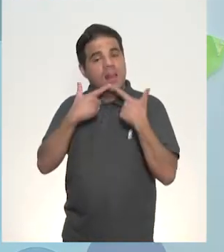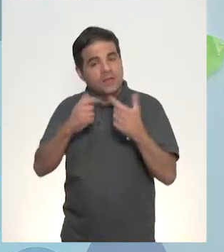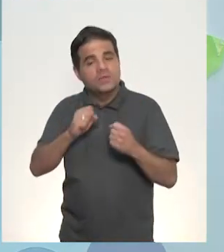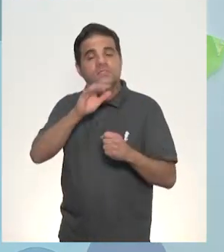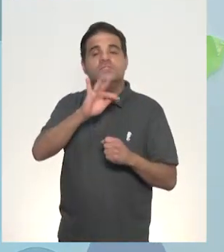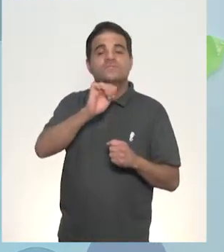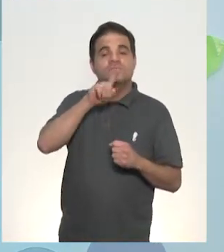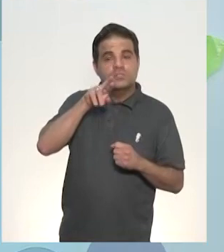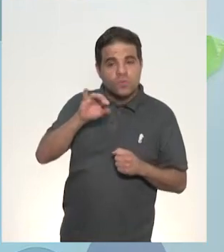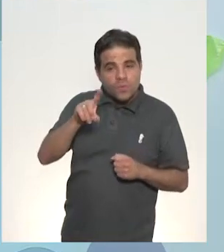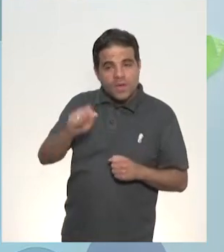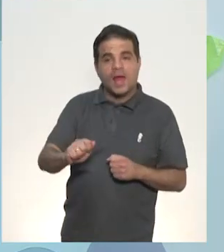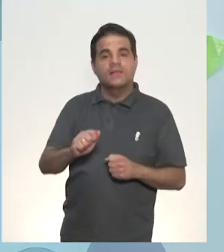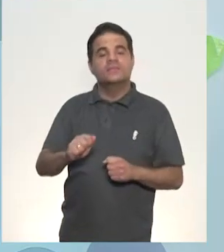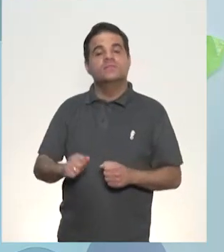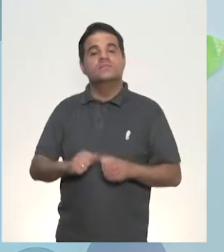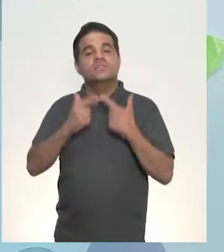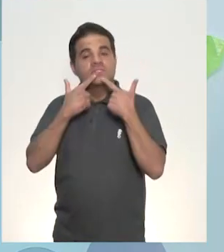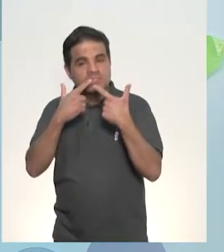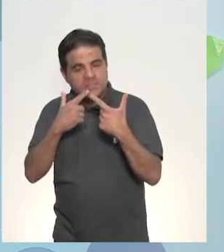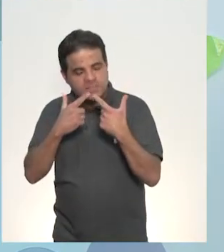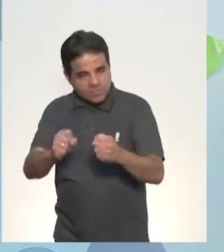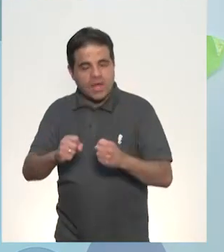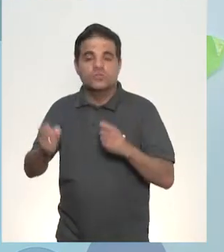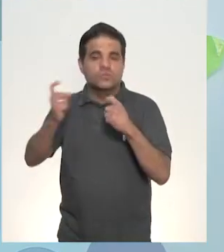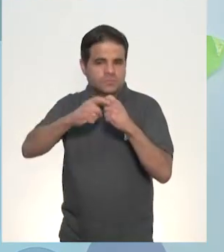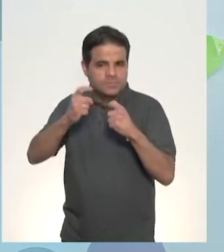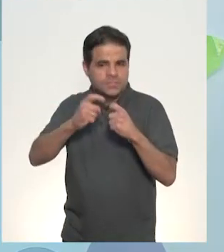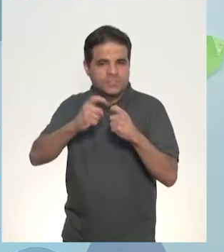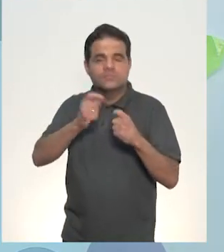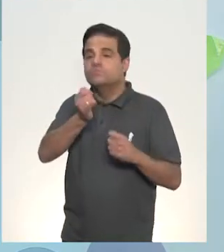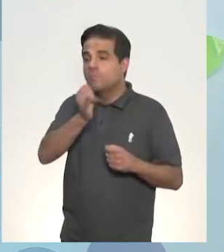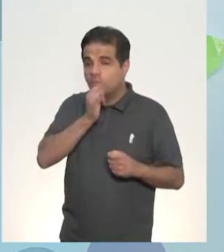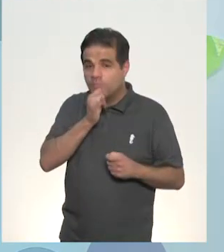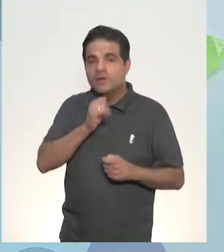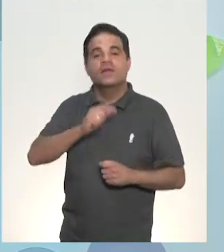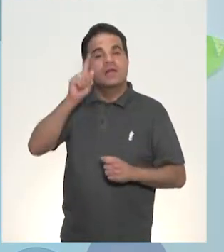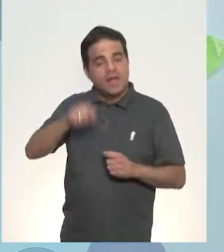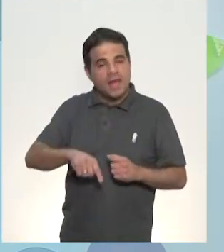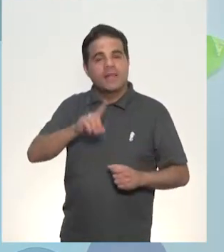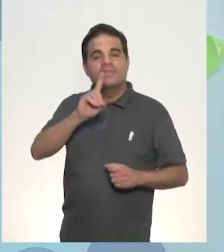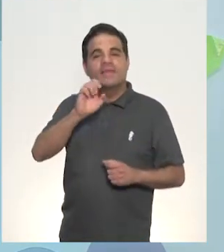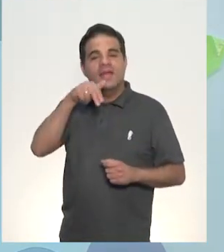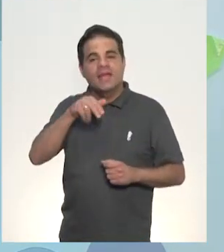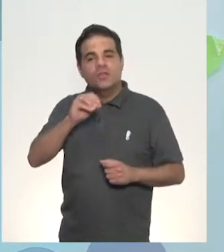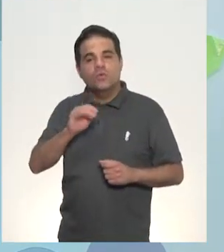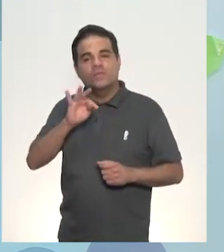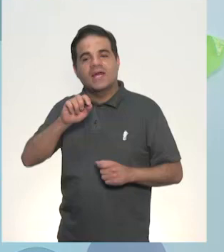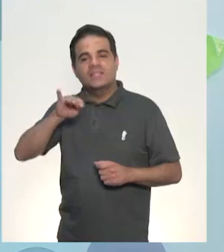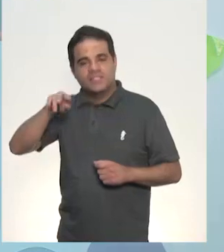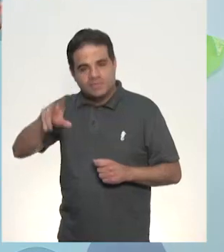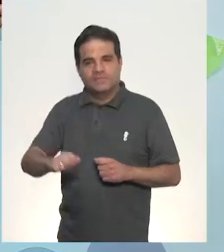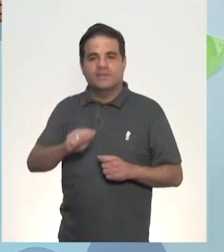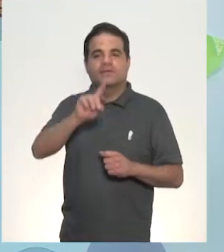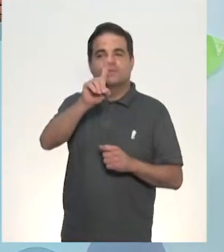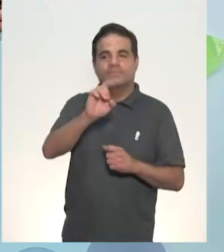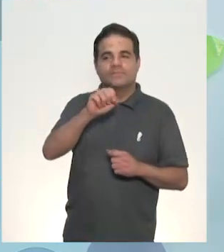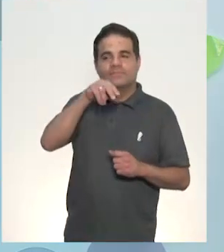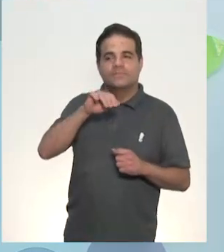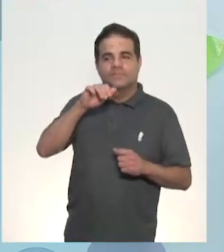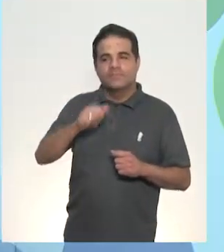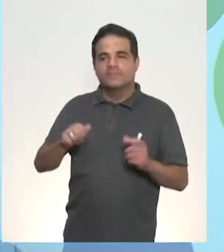A linguagem do médico, por exemplo, é uma linguagem denotativa. Anota aí. Anotou?